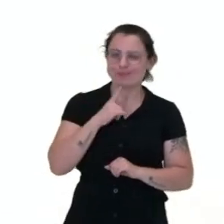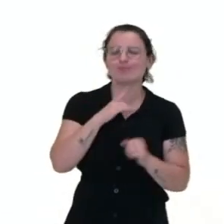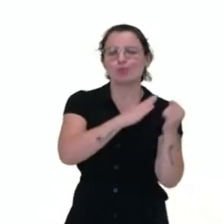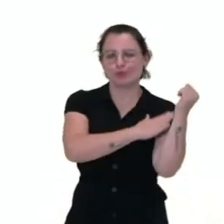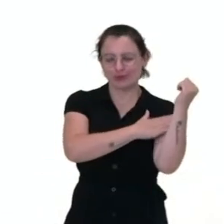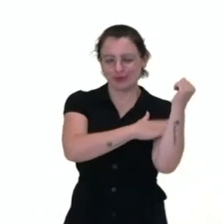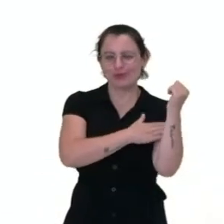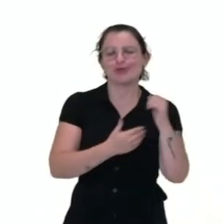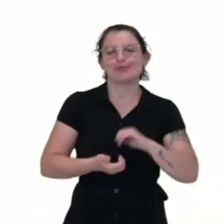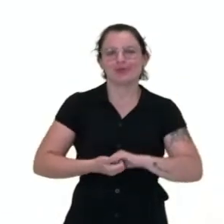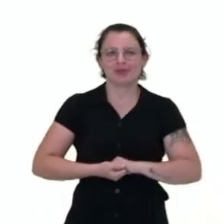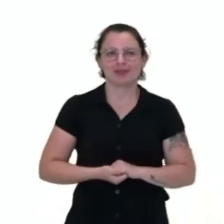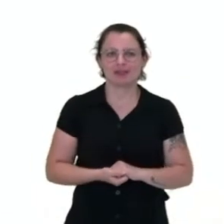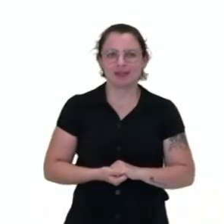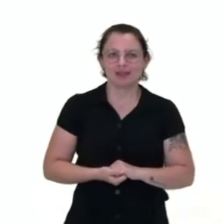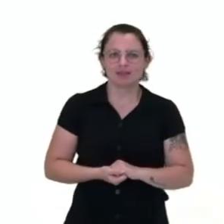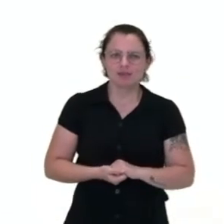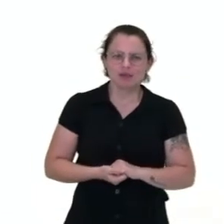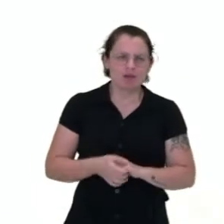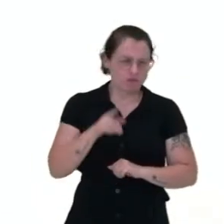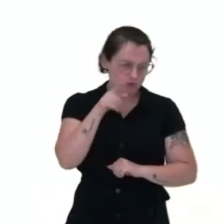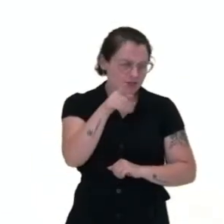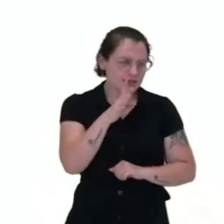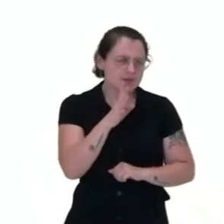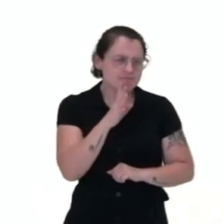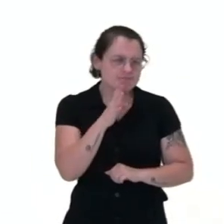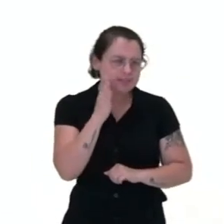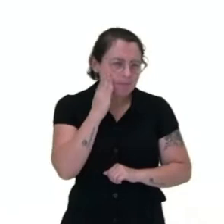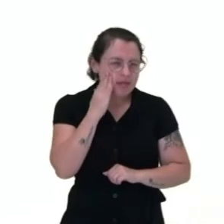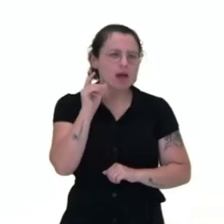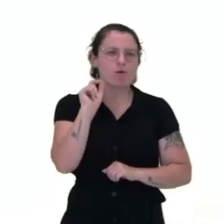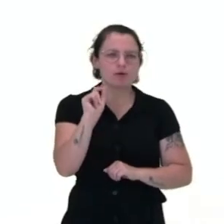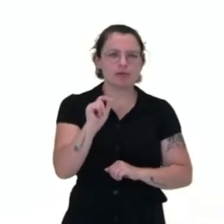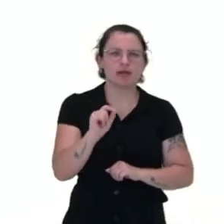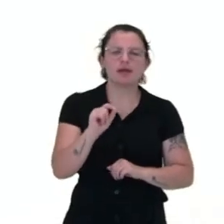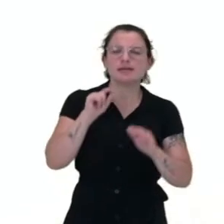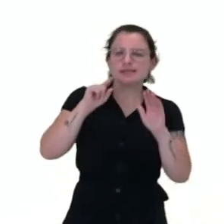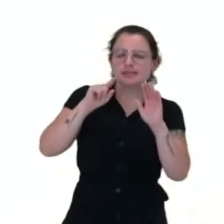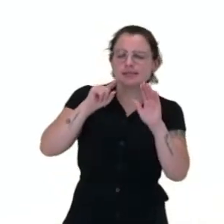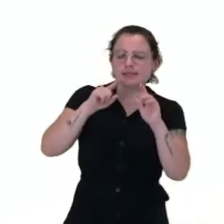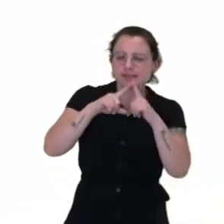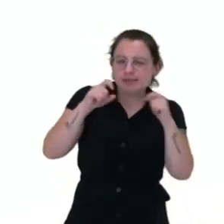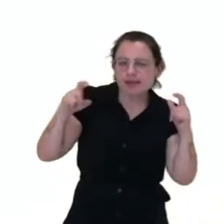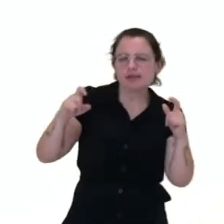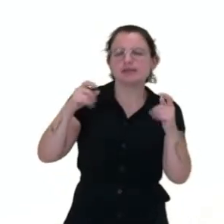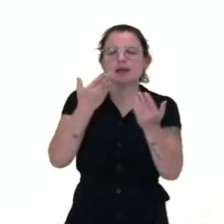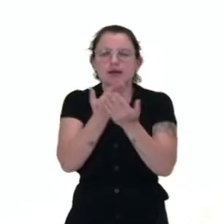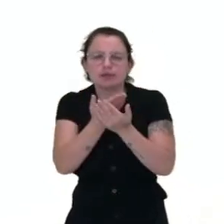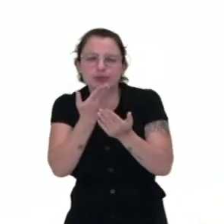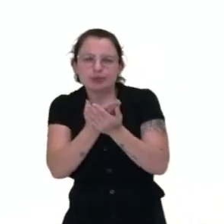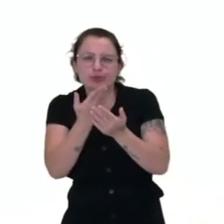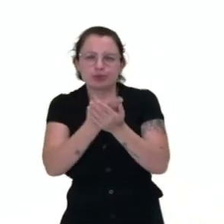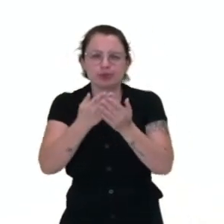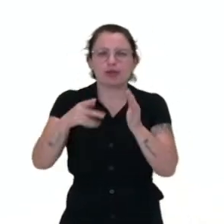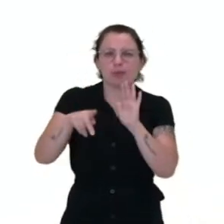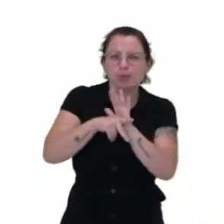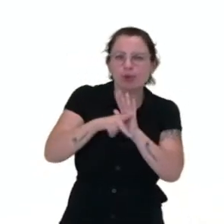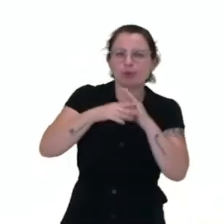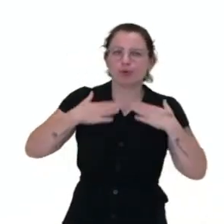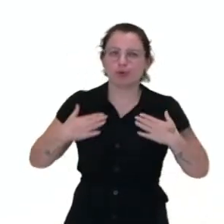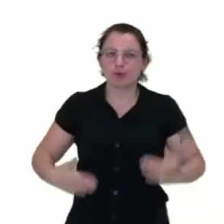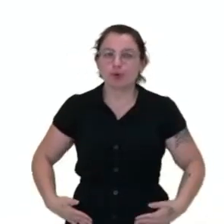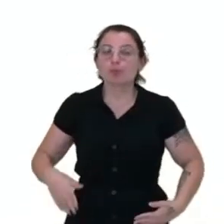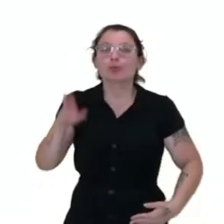muscular. Isso mesmo. Você sabia? A ciência que estuda os tecidos do corpo dos seres vivos